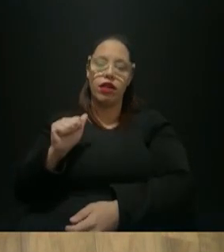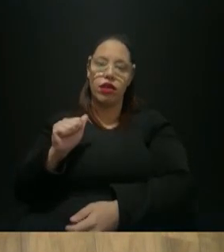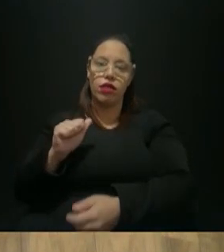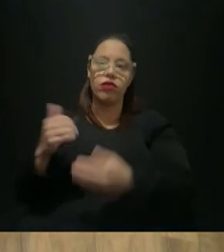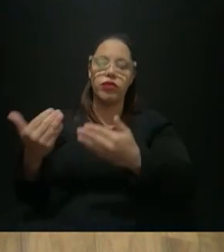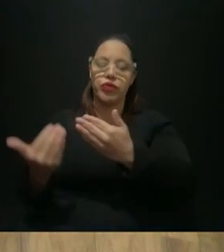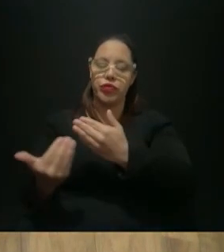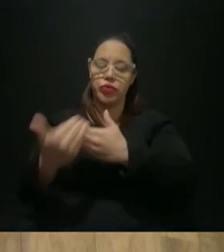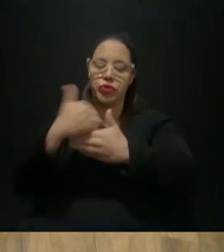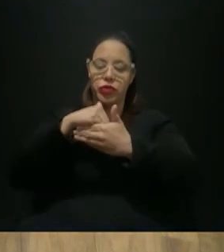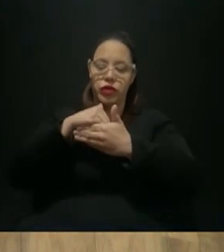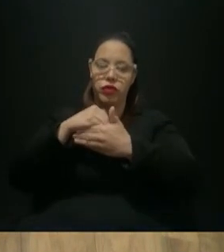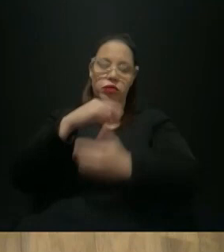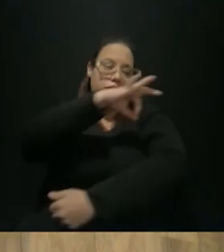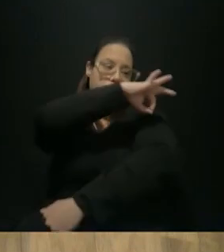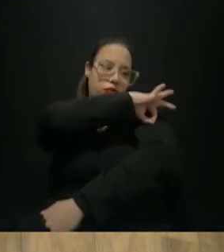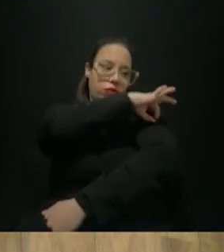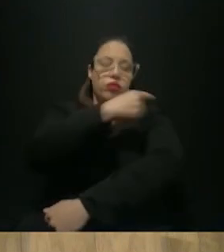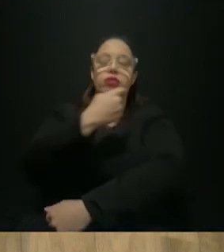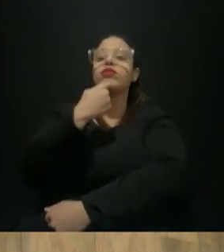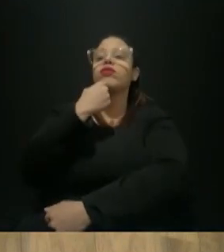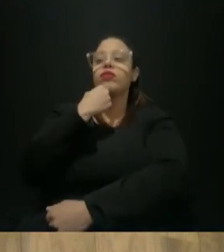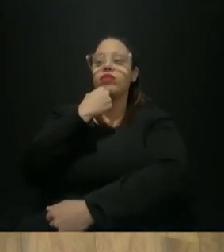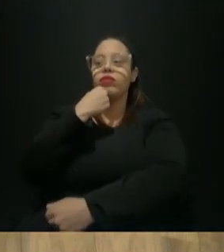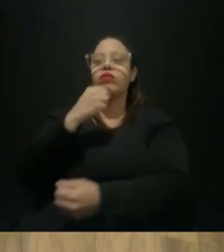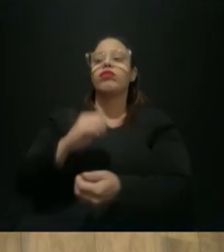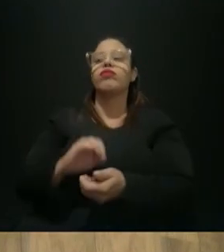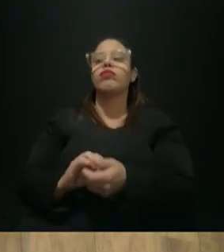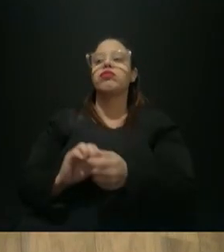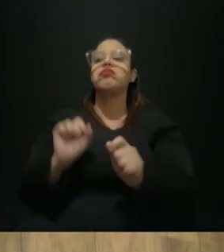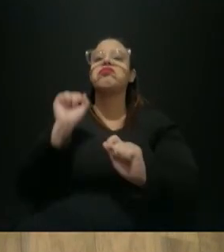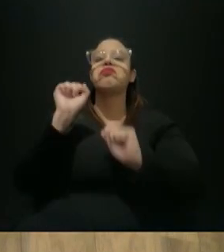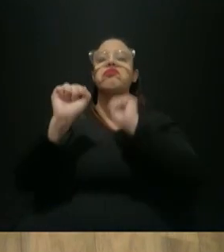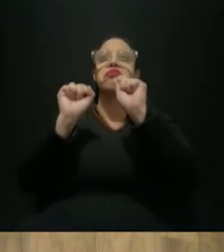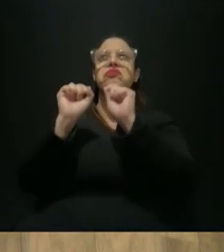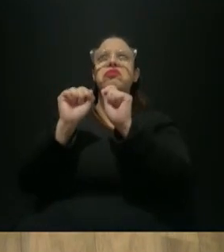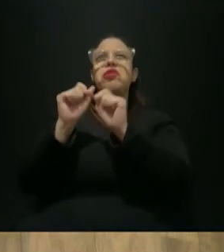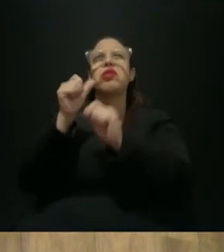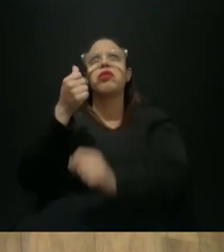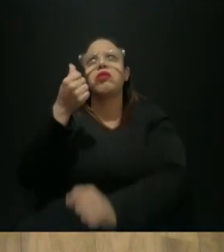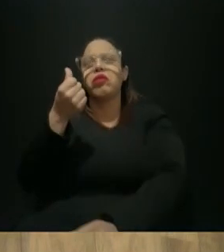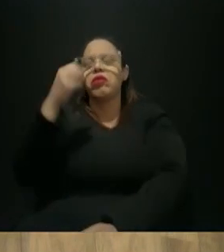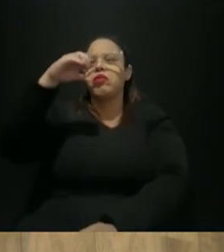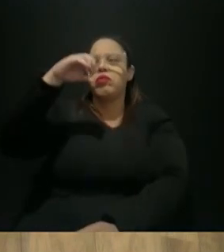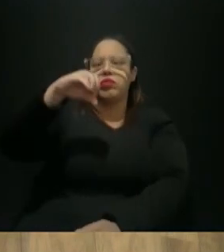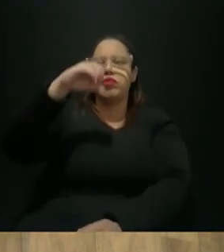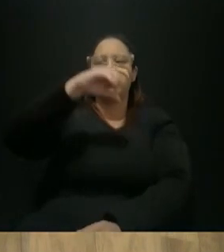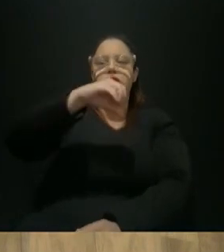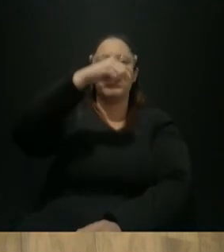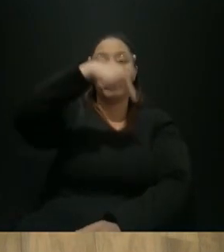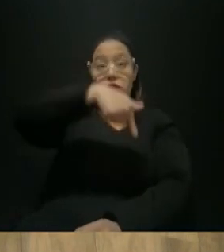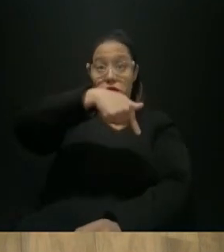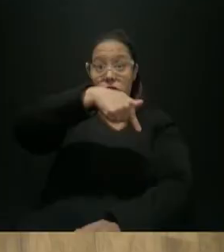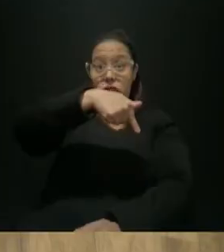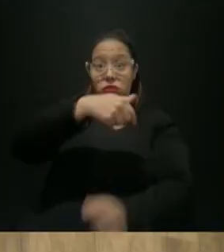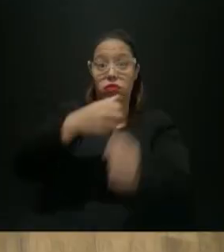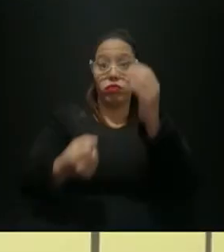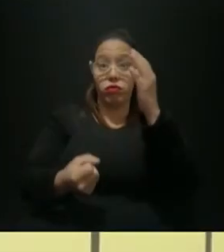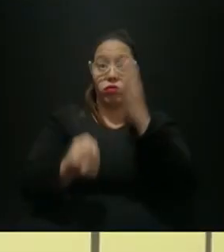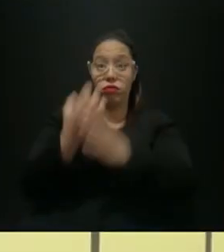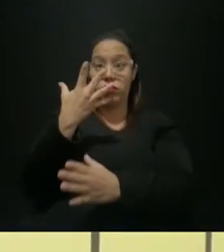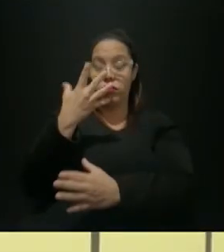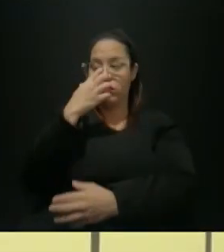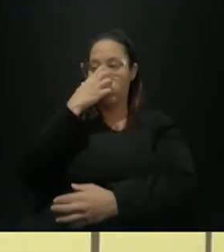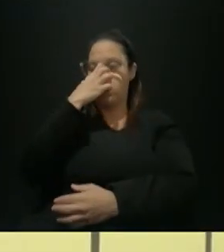Prefeitura Municipal de Campinas. Ele existe desde 1997. Então, ele é um serviço pioneiro aqui no